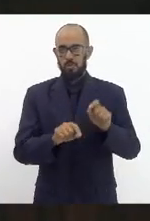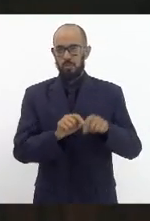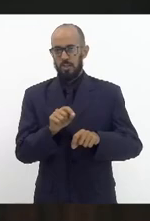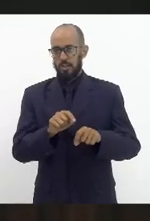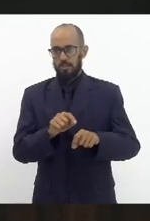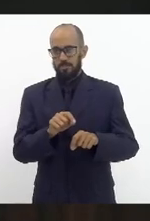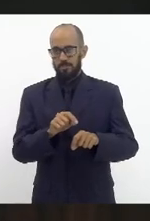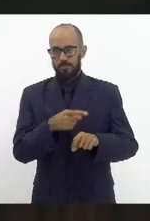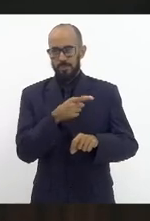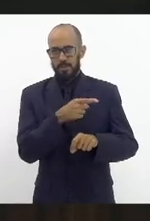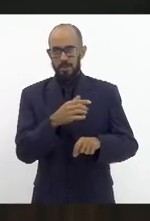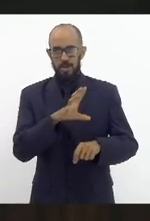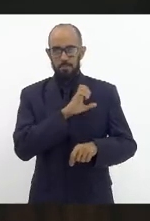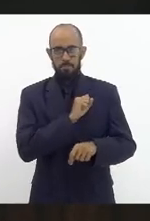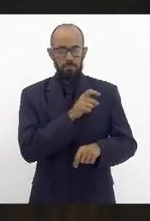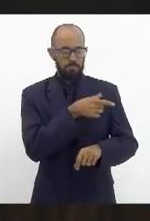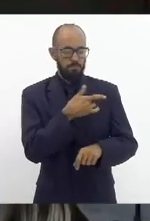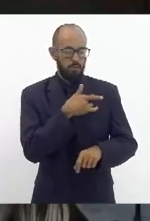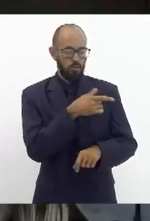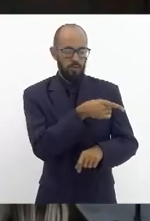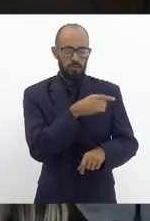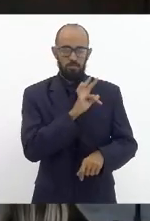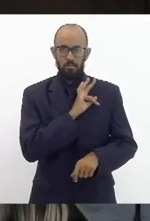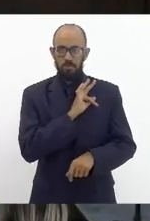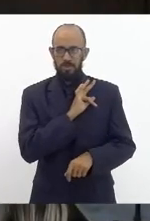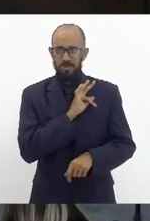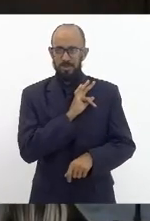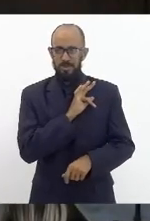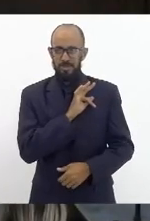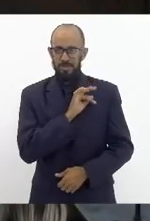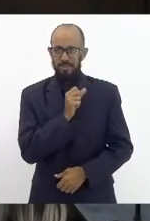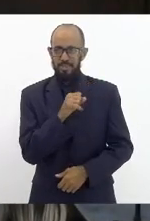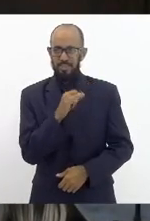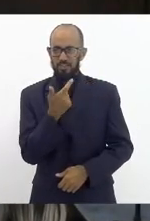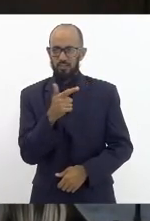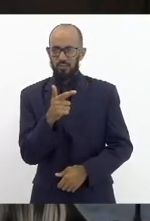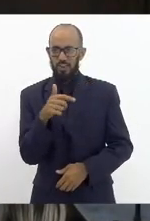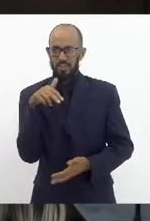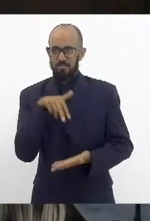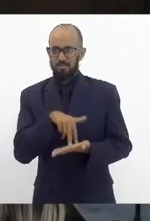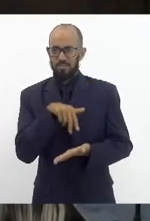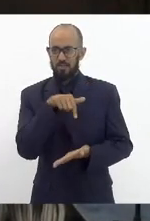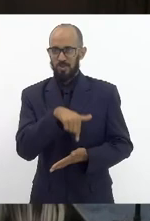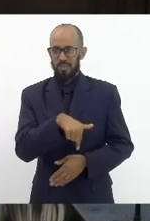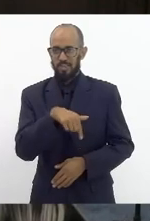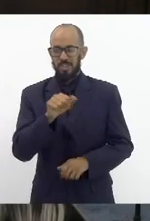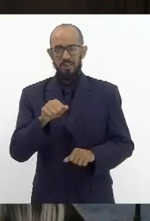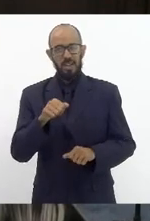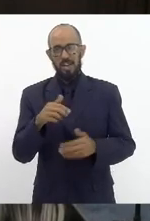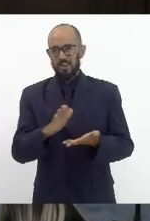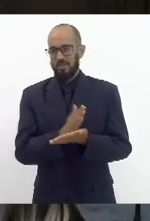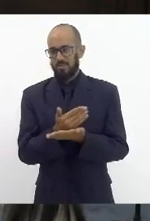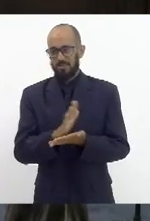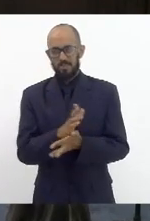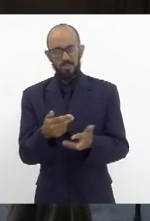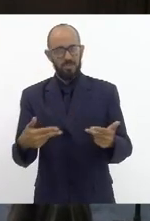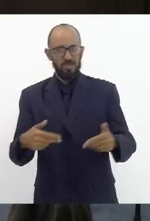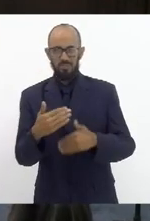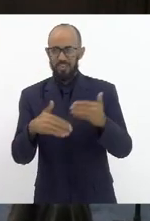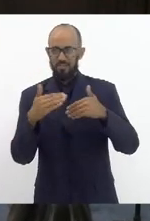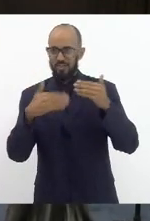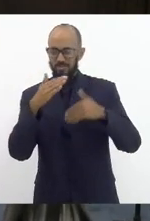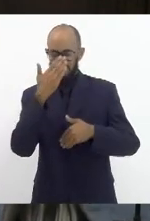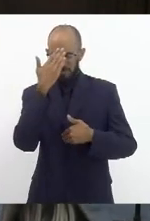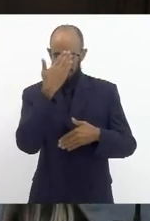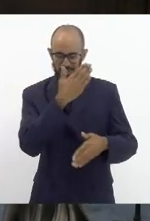cara aqui é apaixonado pela polícia. E se a gente não tivesse ele aqui, muitas das coisas nossas não avançariam. Muito obrigado, tá, Rodrigo? De